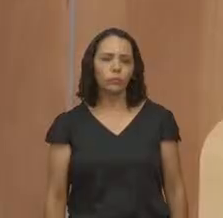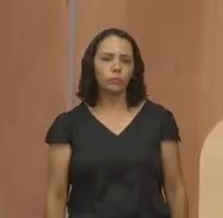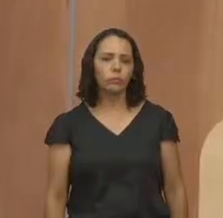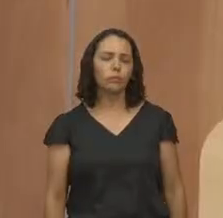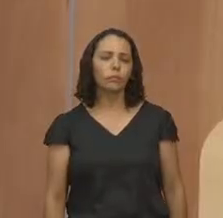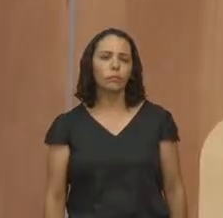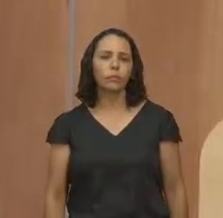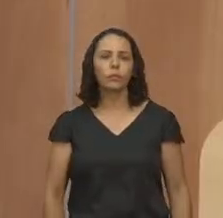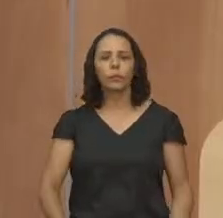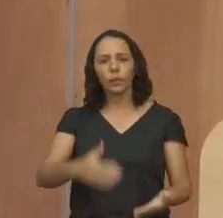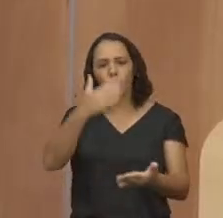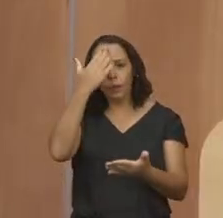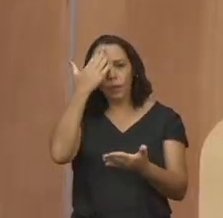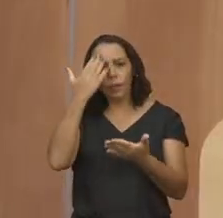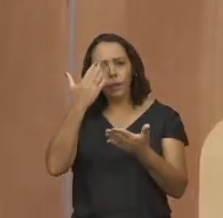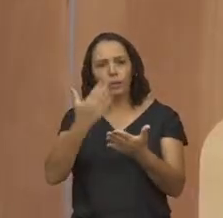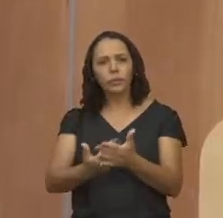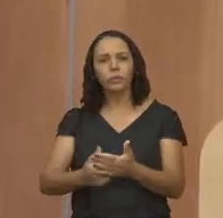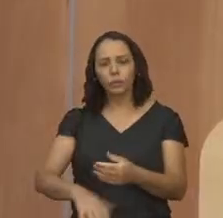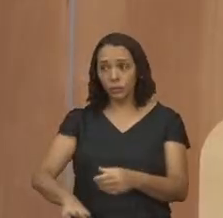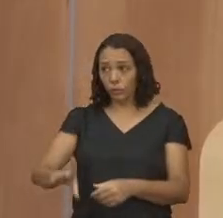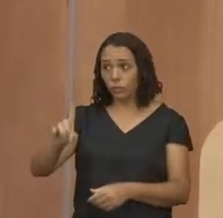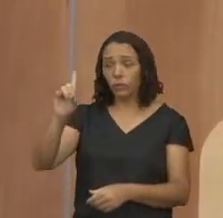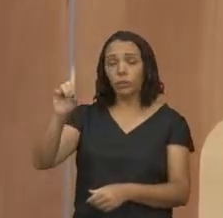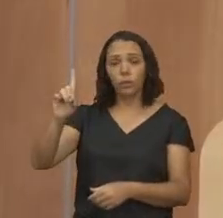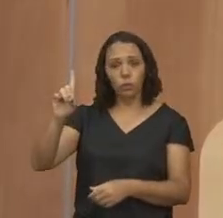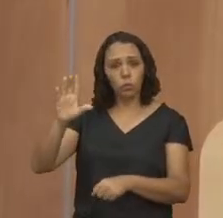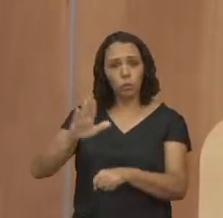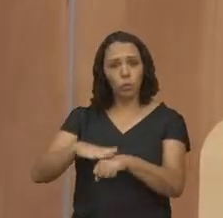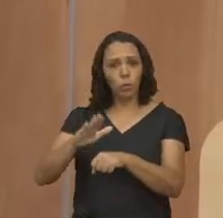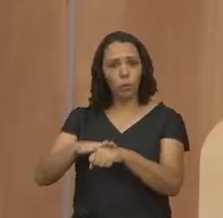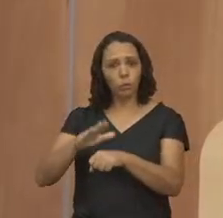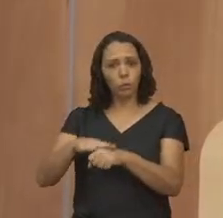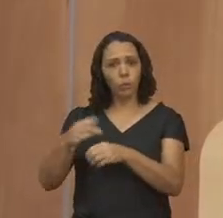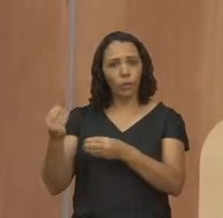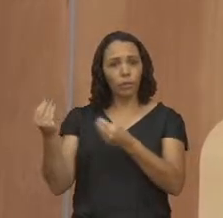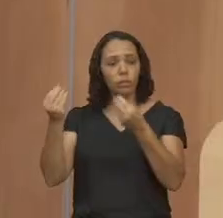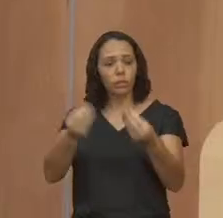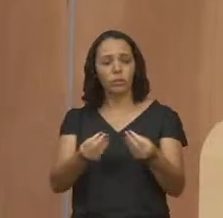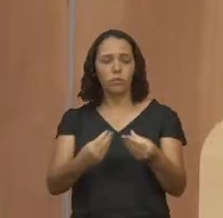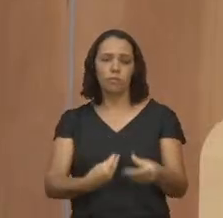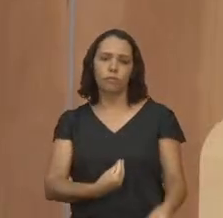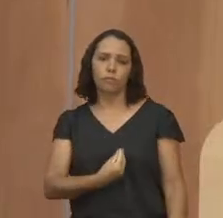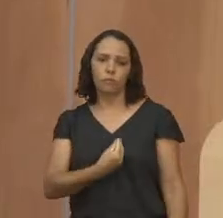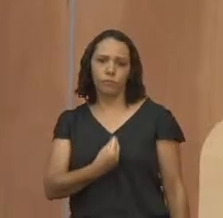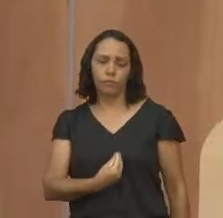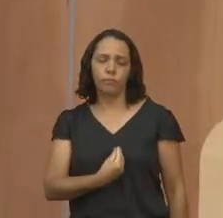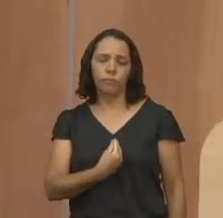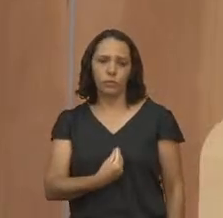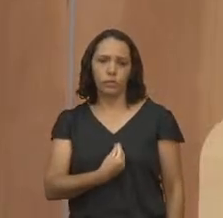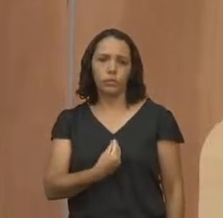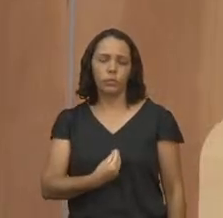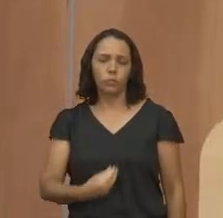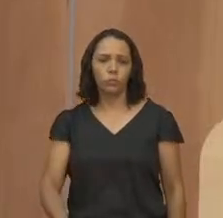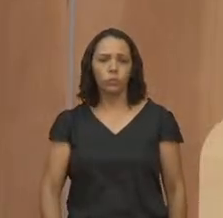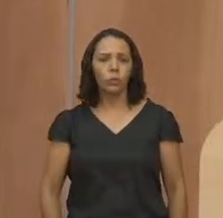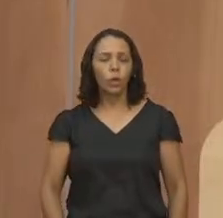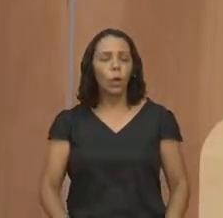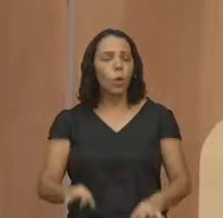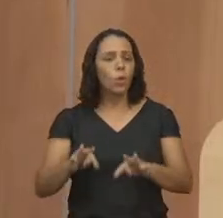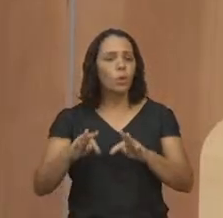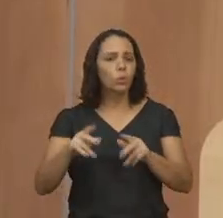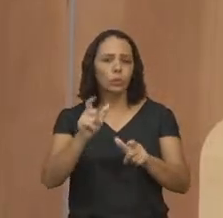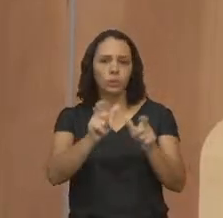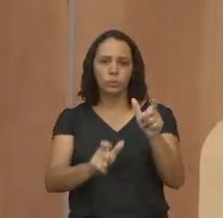acredito na obra da criação. E digo mais: toda vida